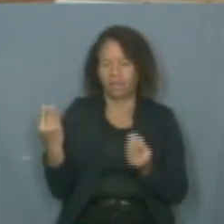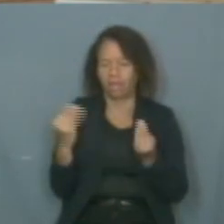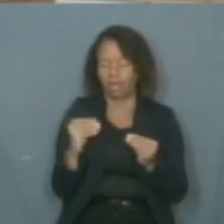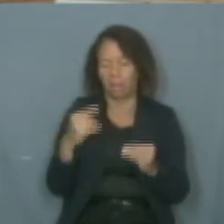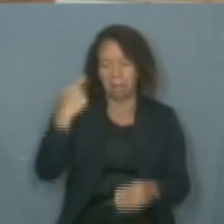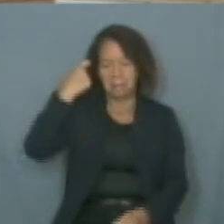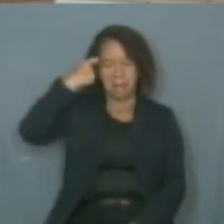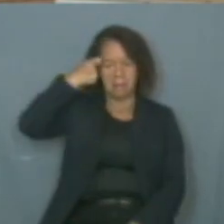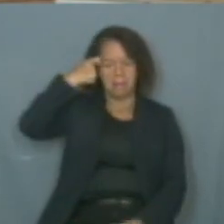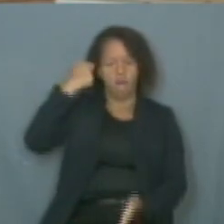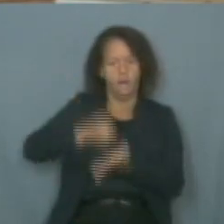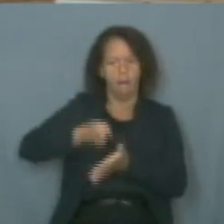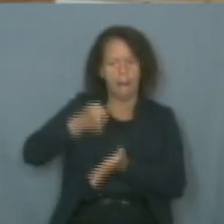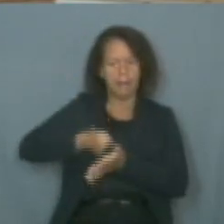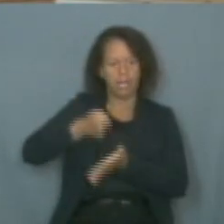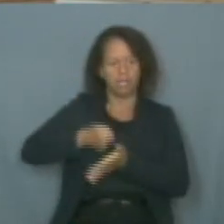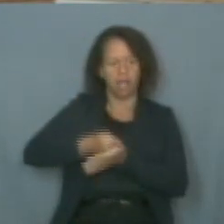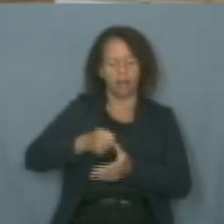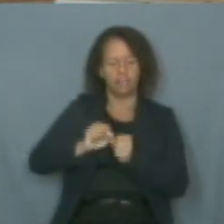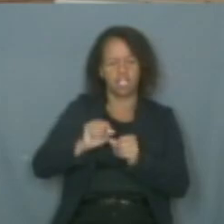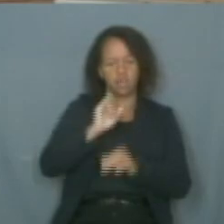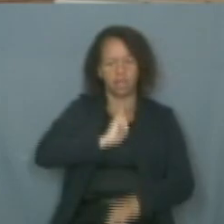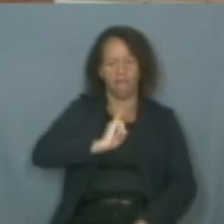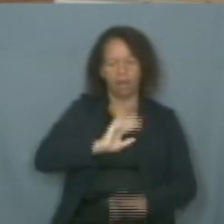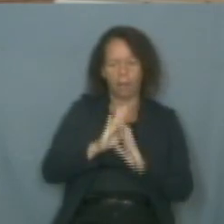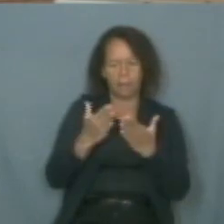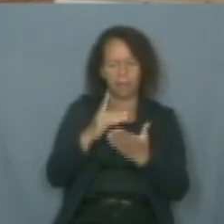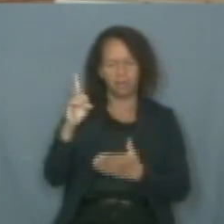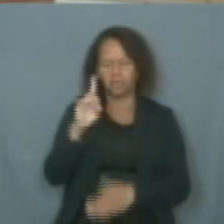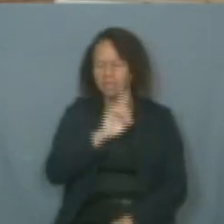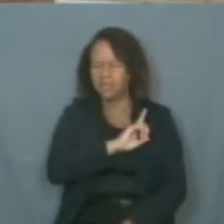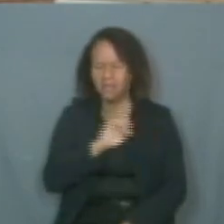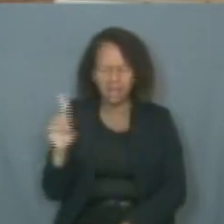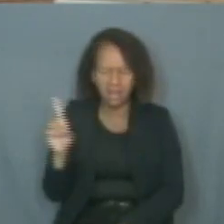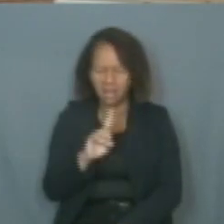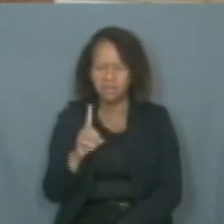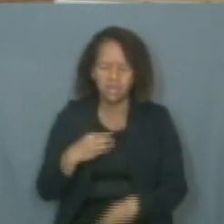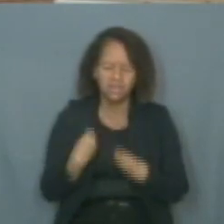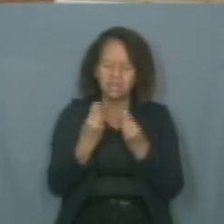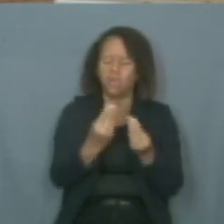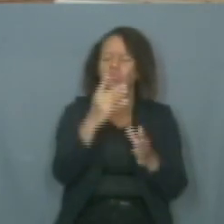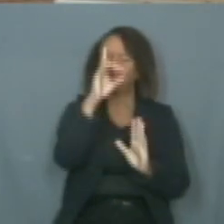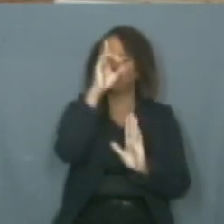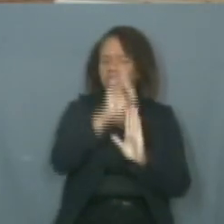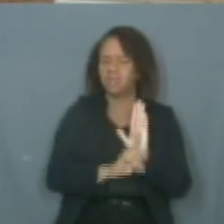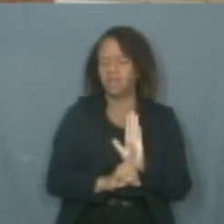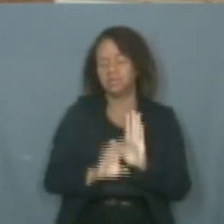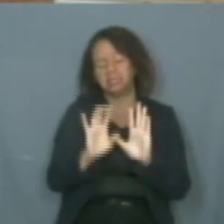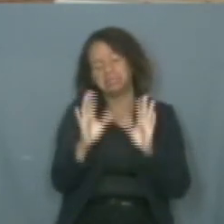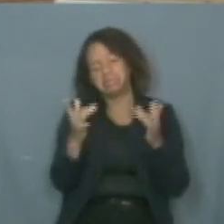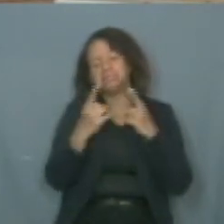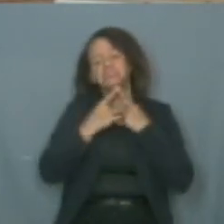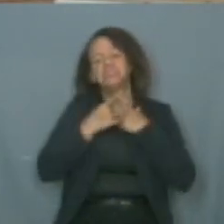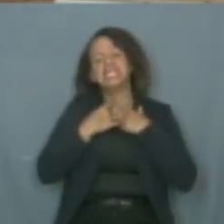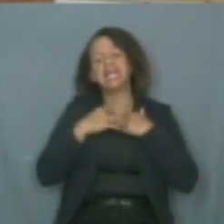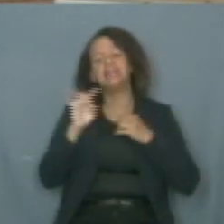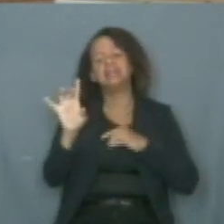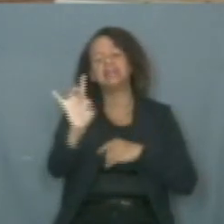arma na cabeça do aluno e falar, faça o intervalo bíblico, não. É apenas dar o direito para, caso o aluno